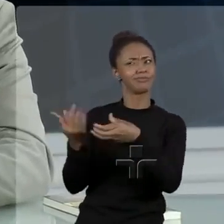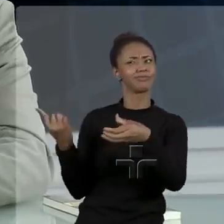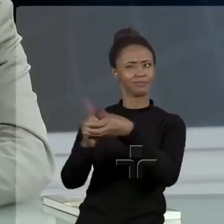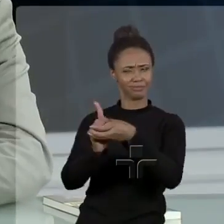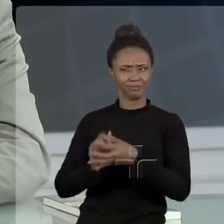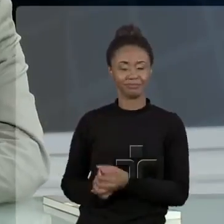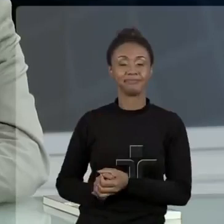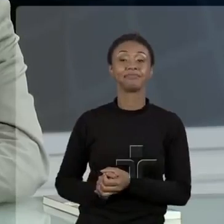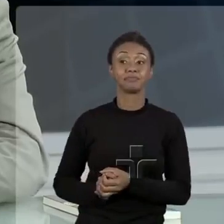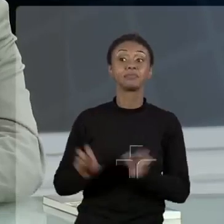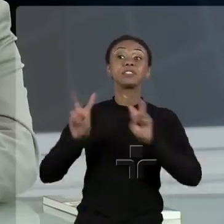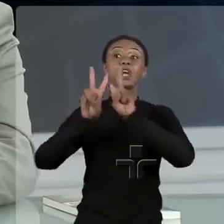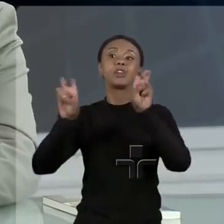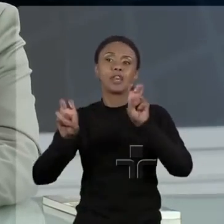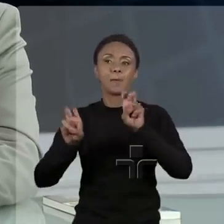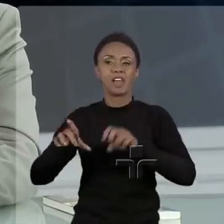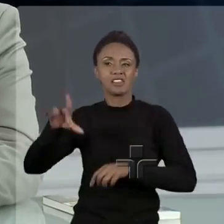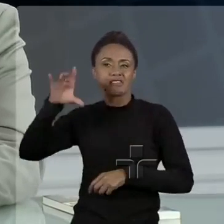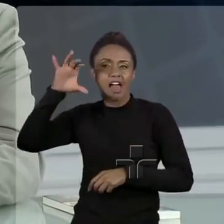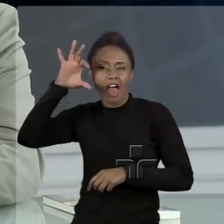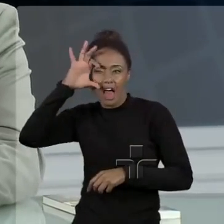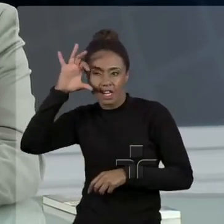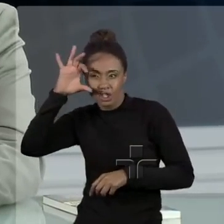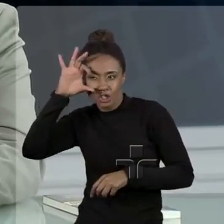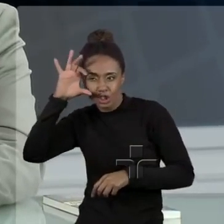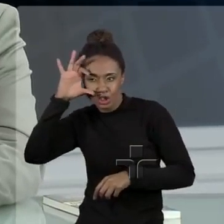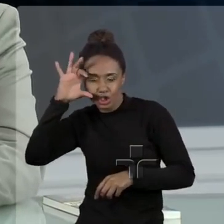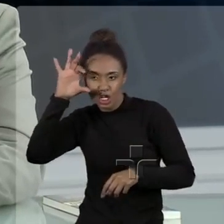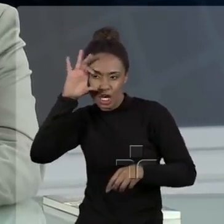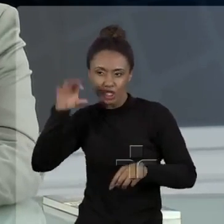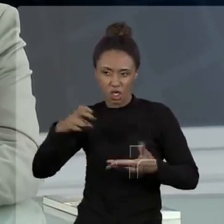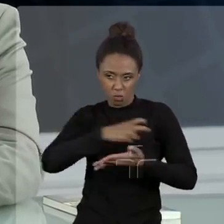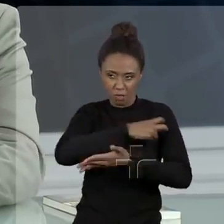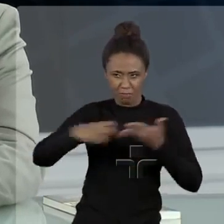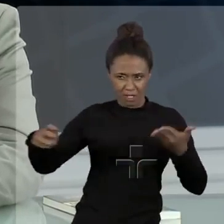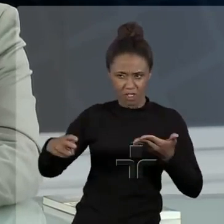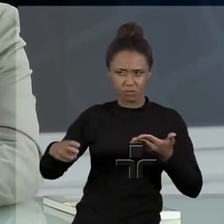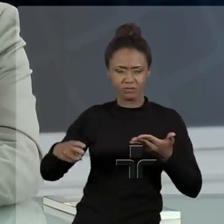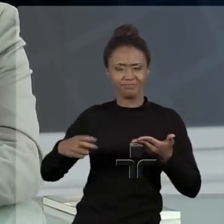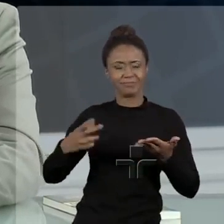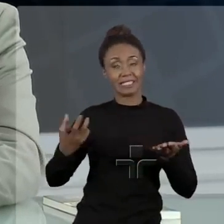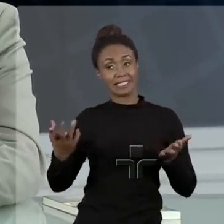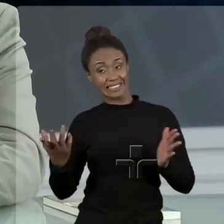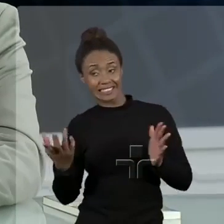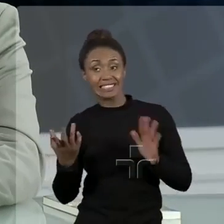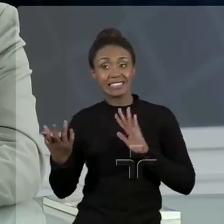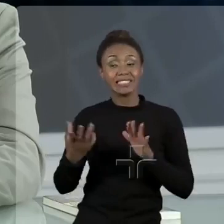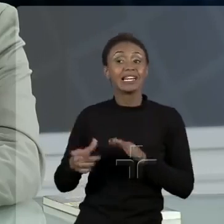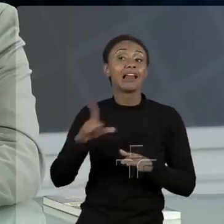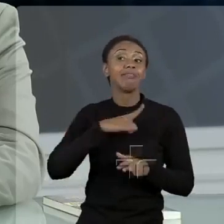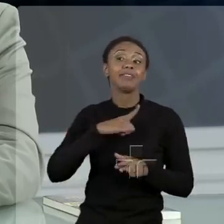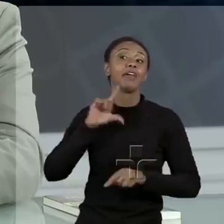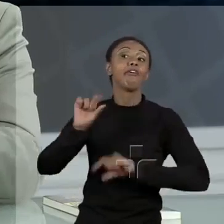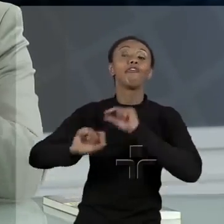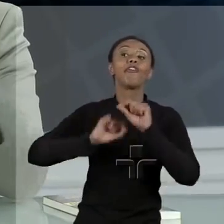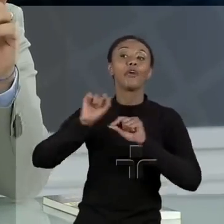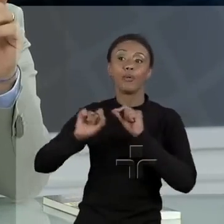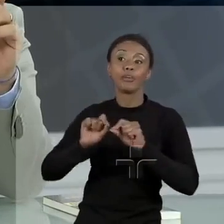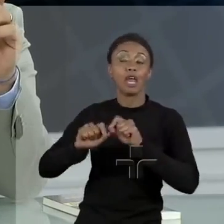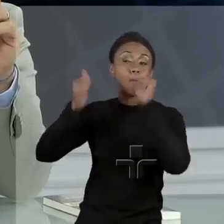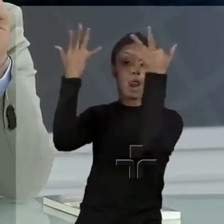impeachment da Dilma, não houve crime de responsabilidade, mas houve, a partir daí, um desastre institucional. O